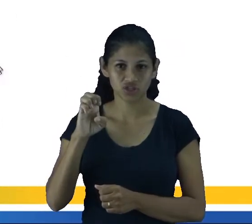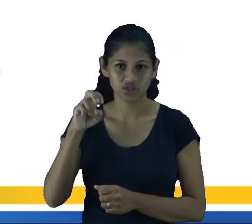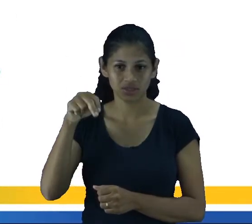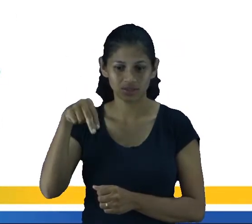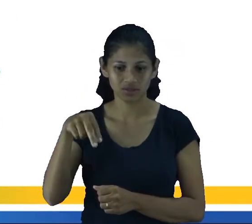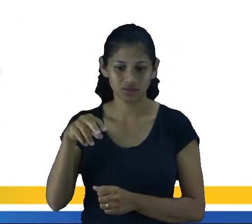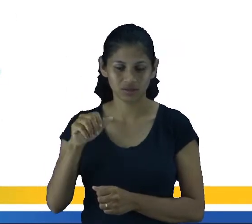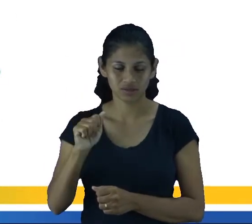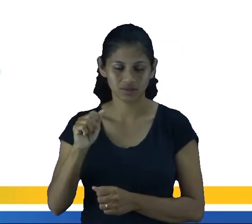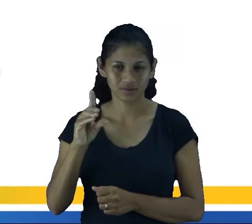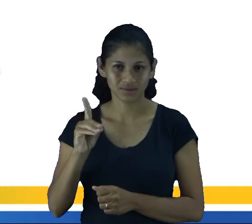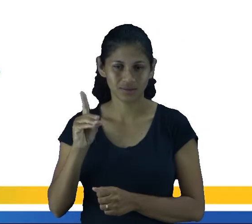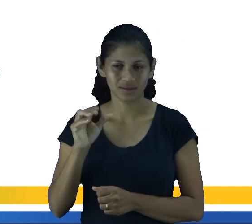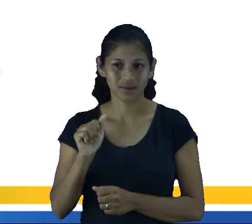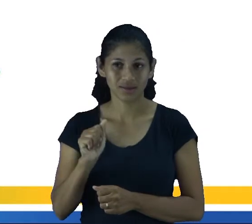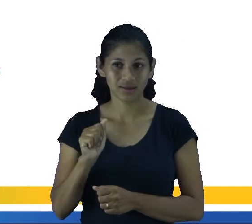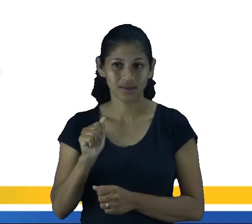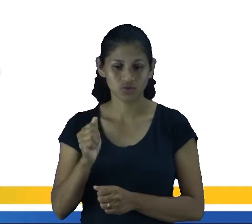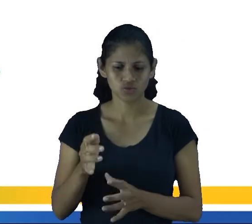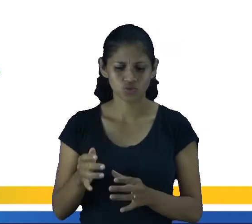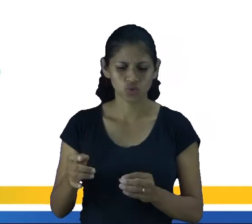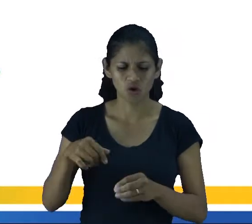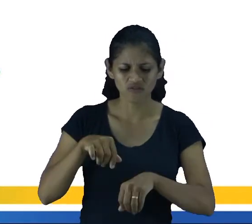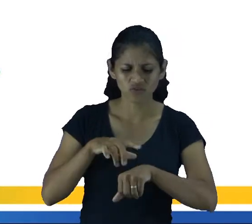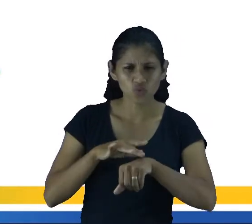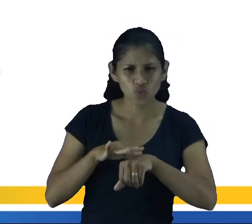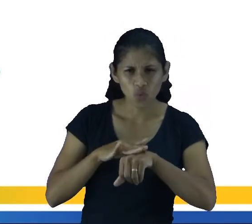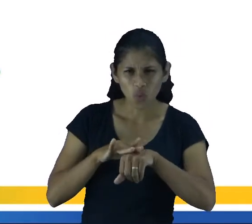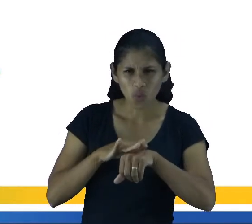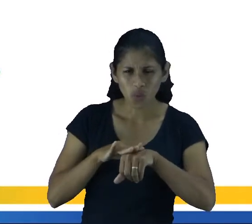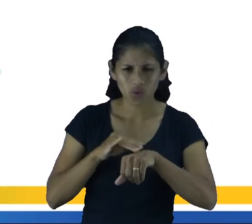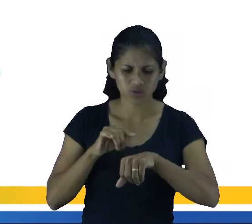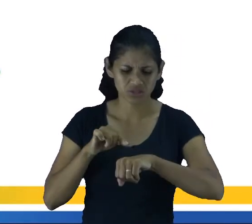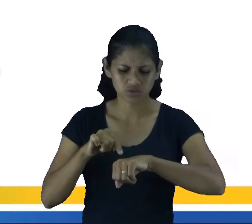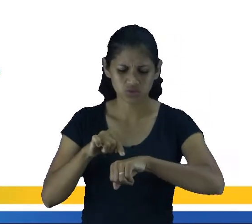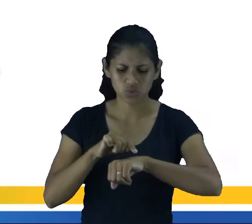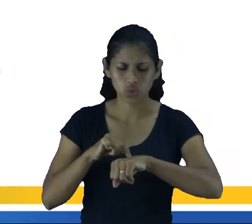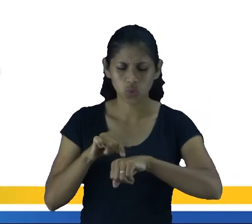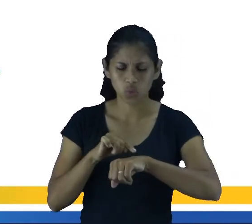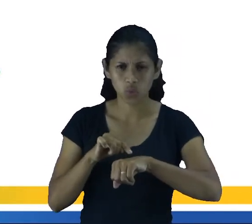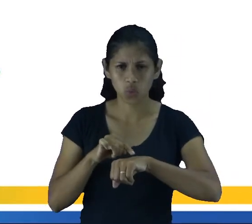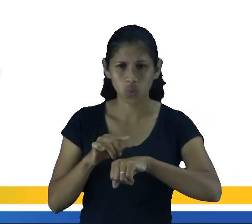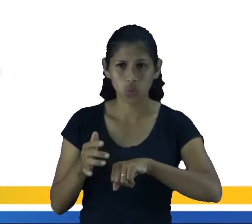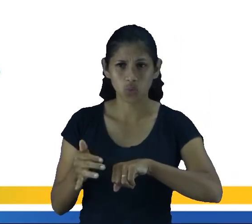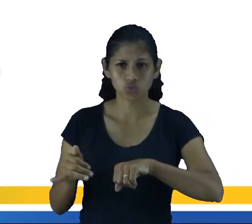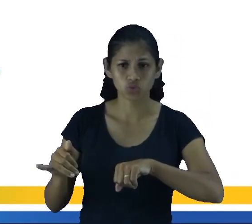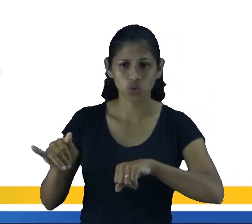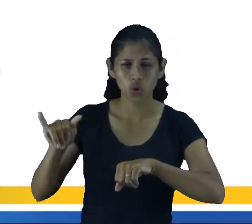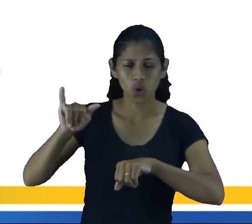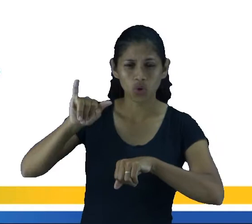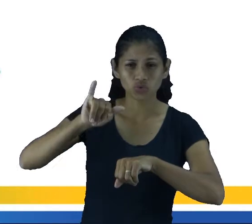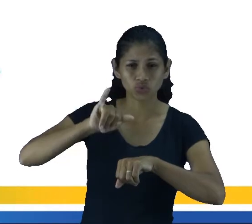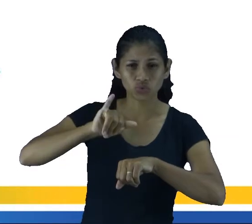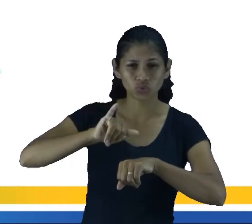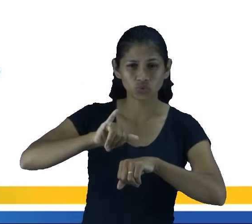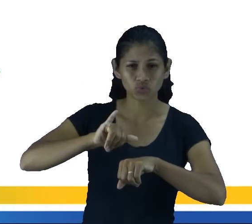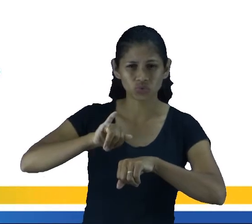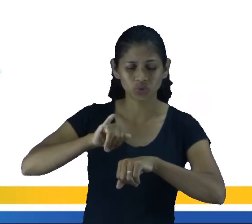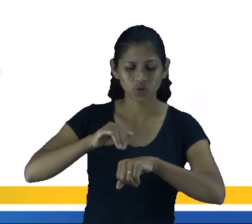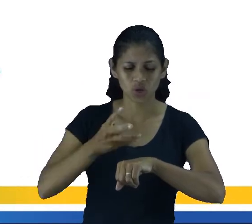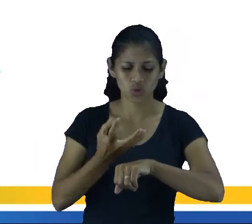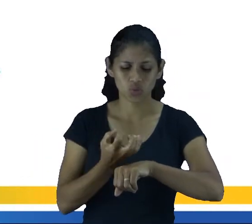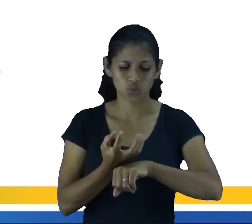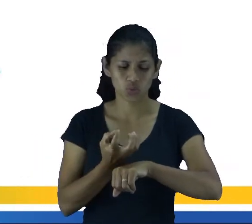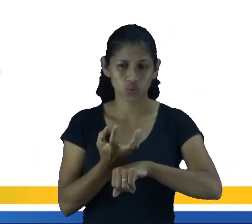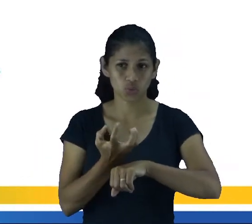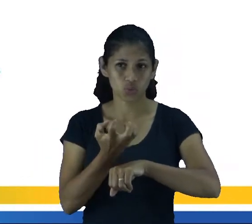reação liberando gás oxigênio. E esse gás oxigênio ele é o quê? Ele destruir todas as bactérias anaeróbicas, né? Fazendo